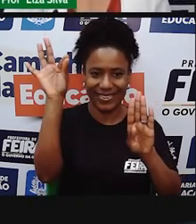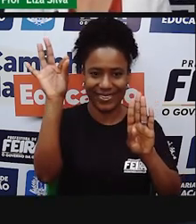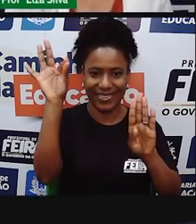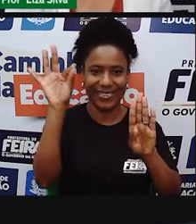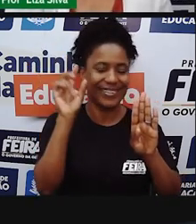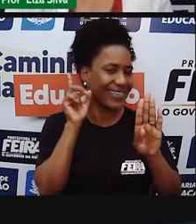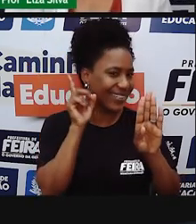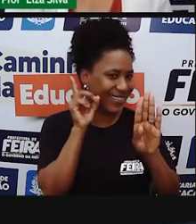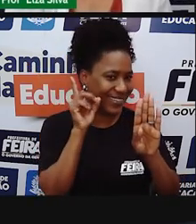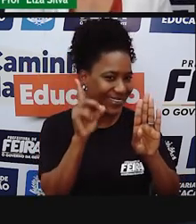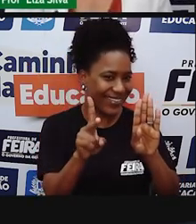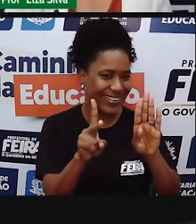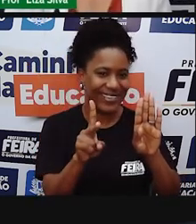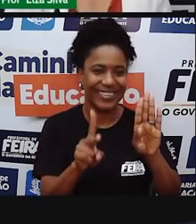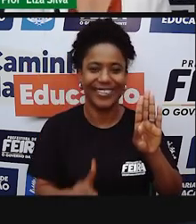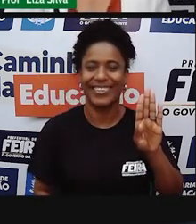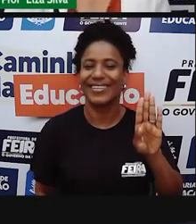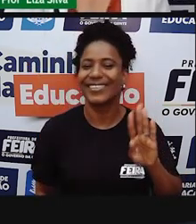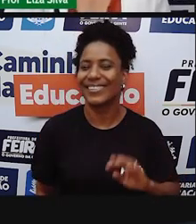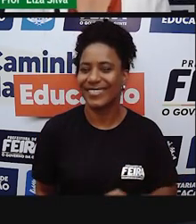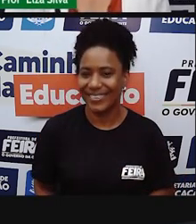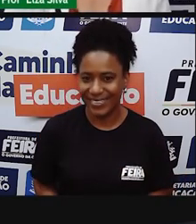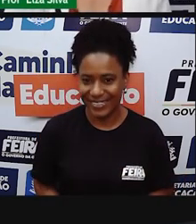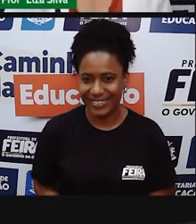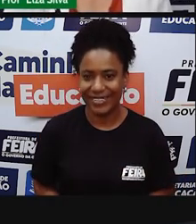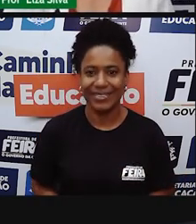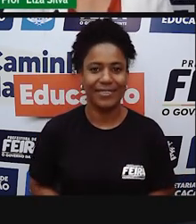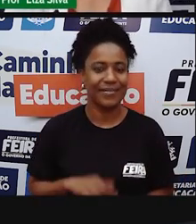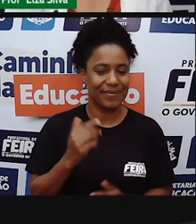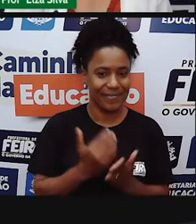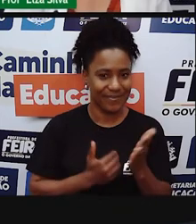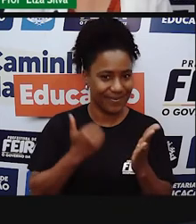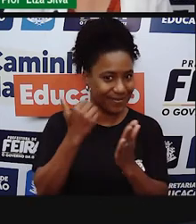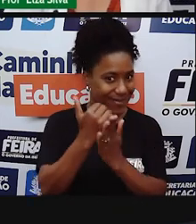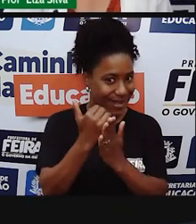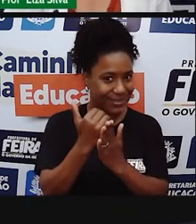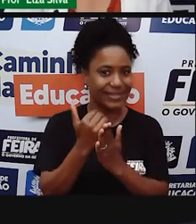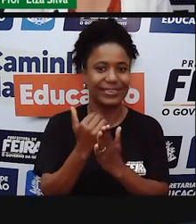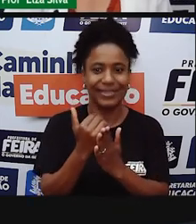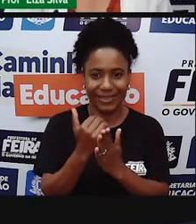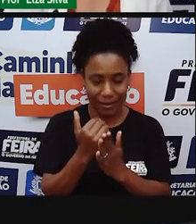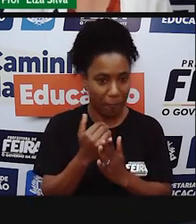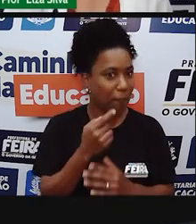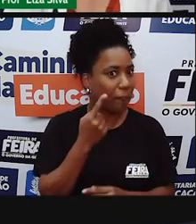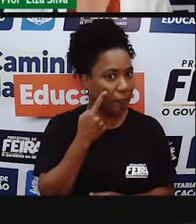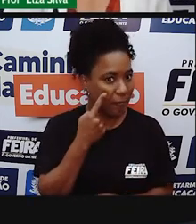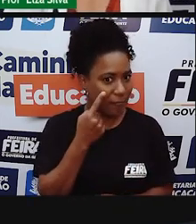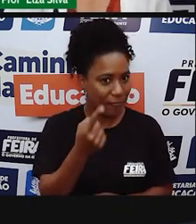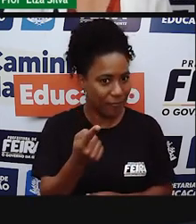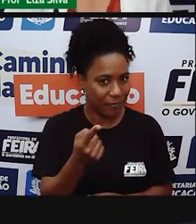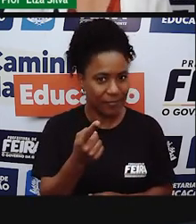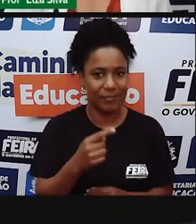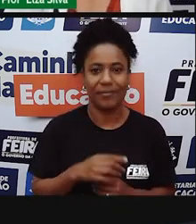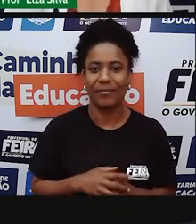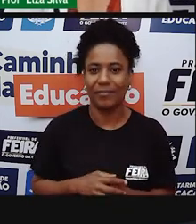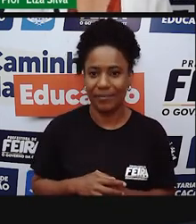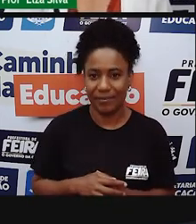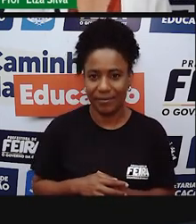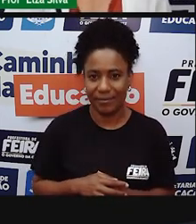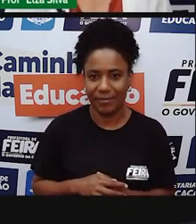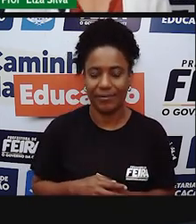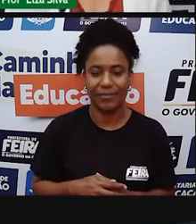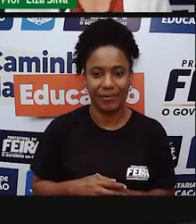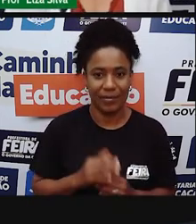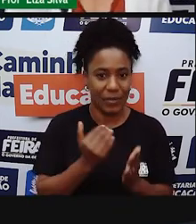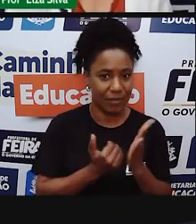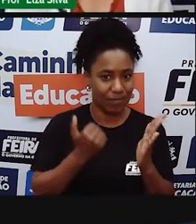Ok. Então, nós conseguimos mais pontuação. Olha. Two.